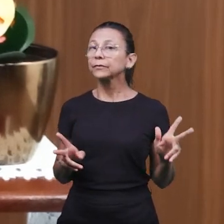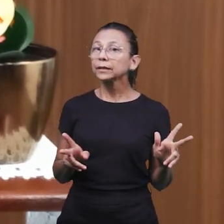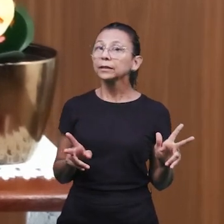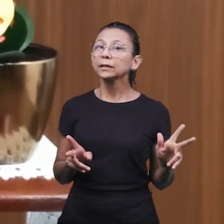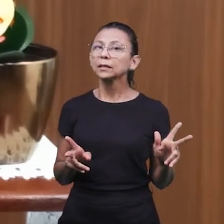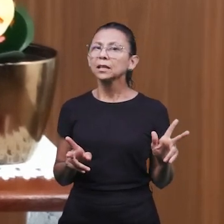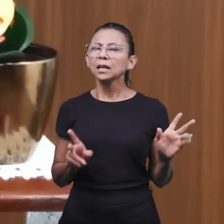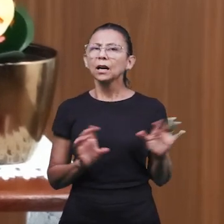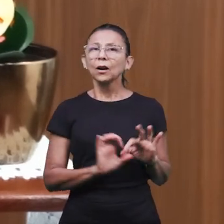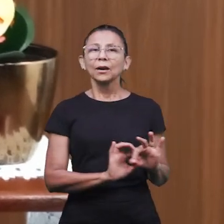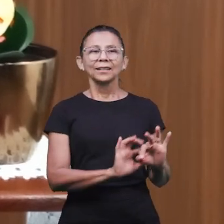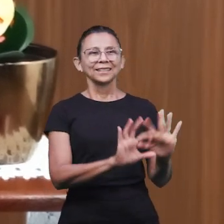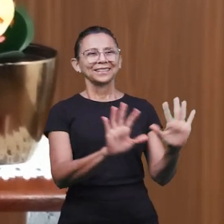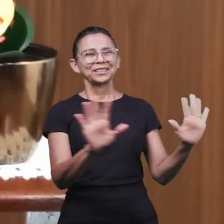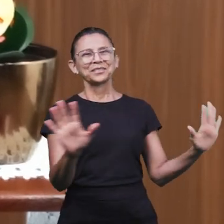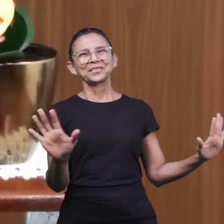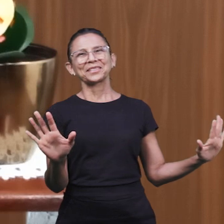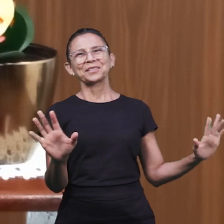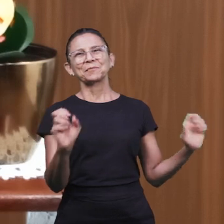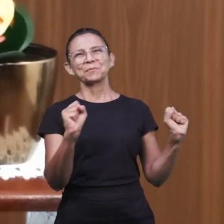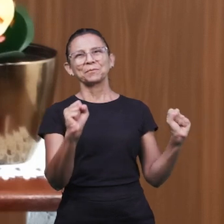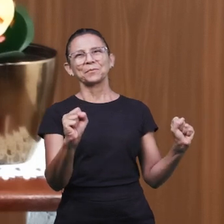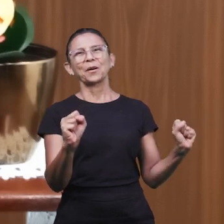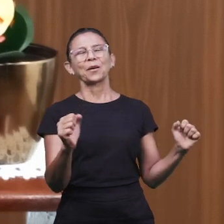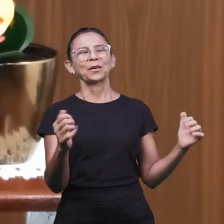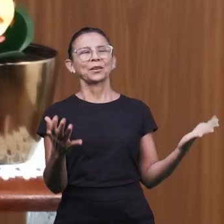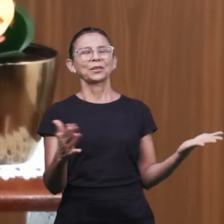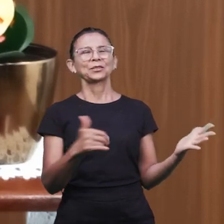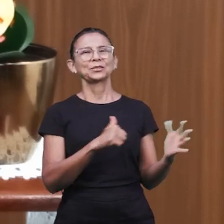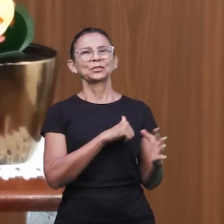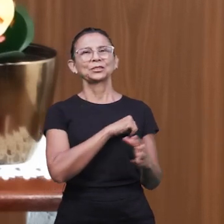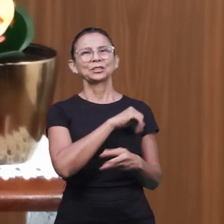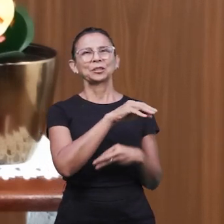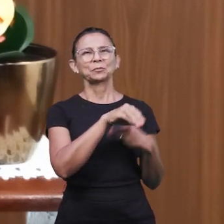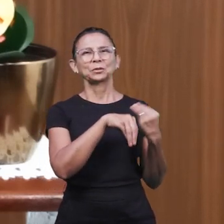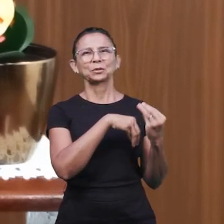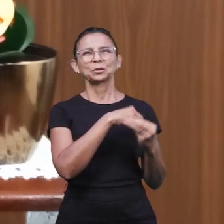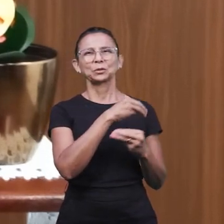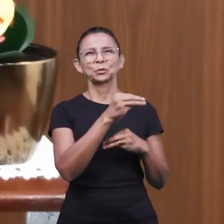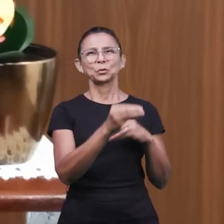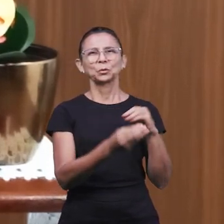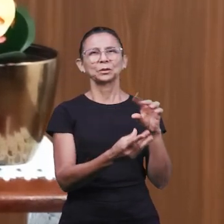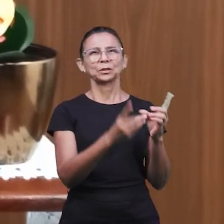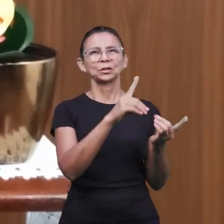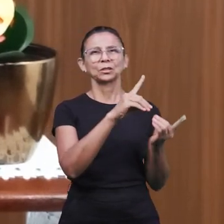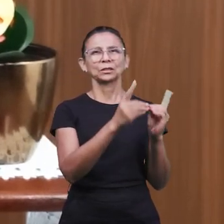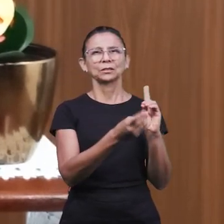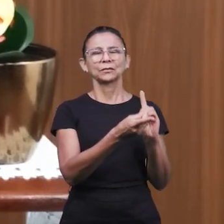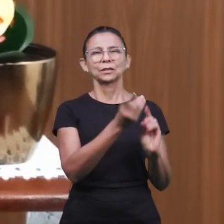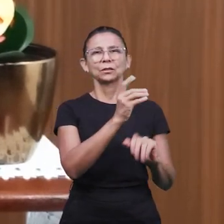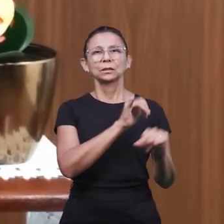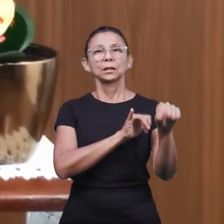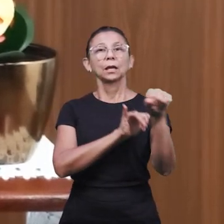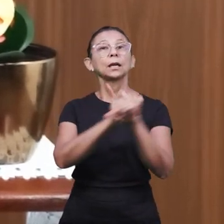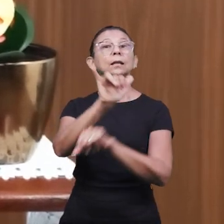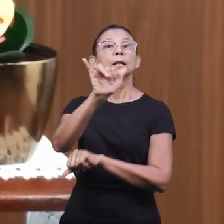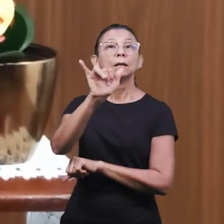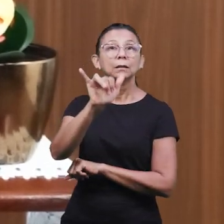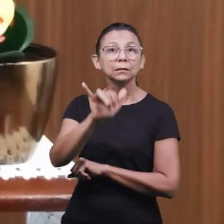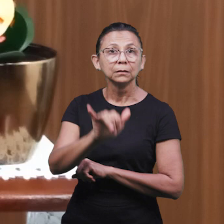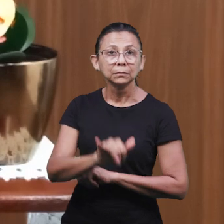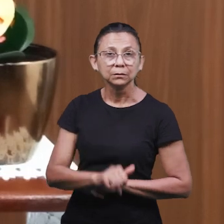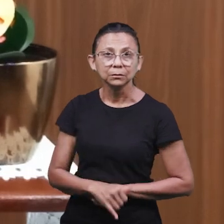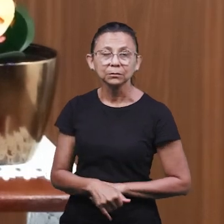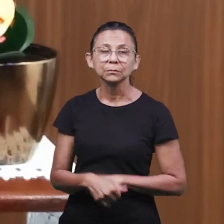Todas as coisas são permitidas. É a permissividade que leva o homem ao engano.